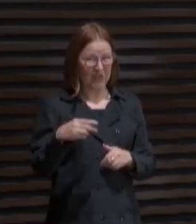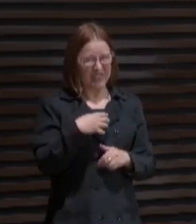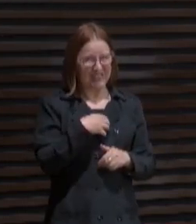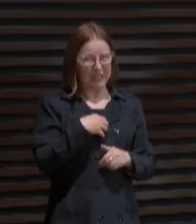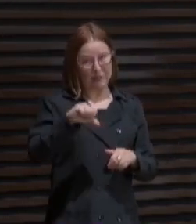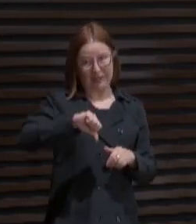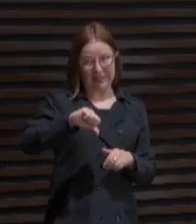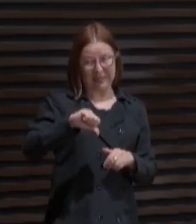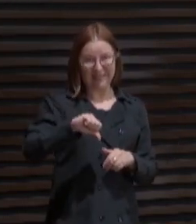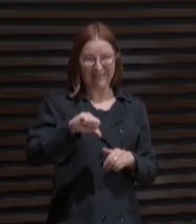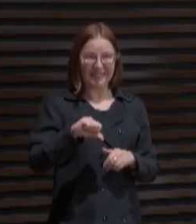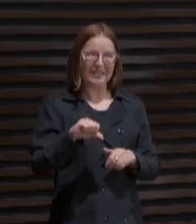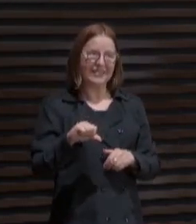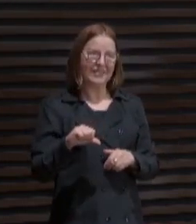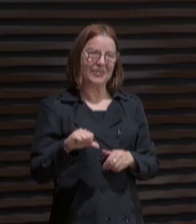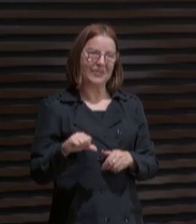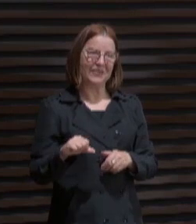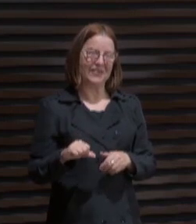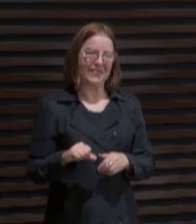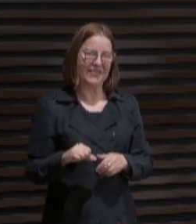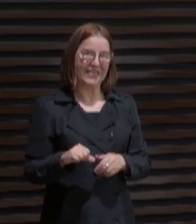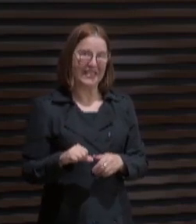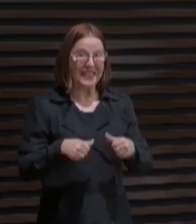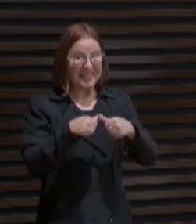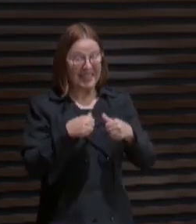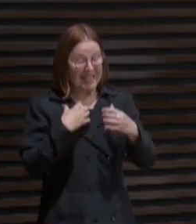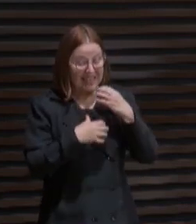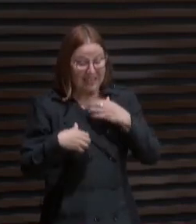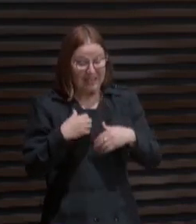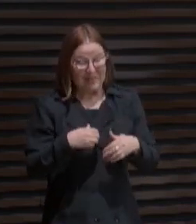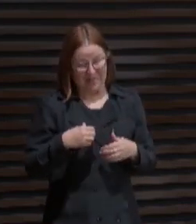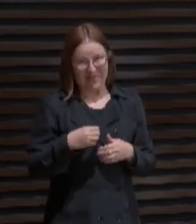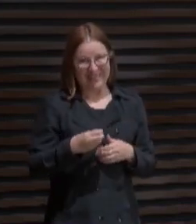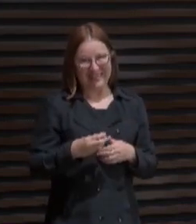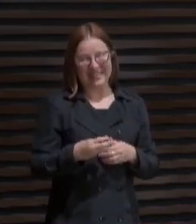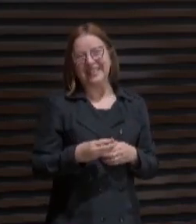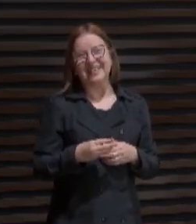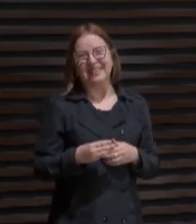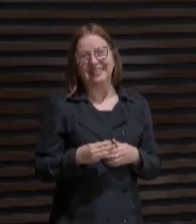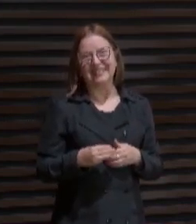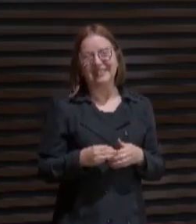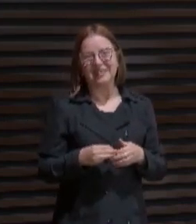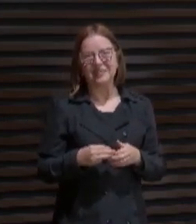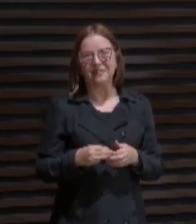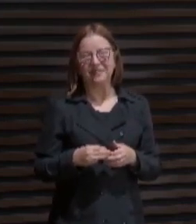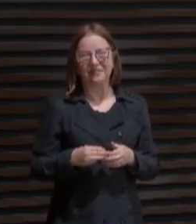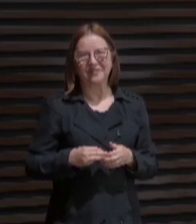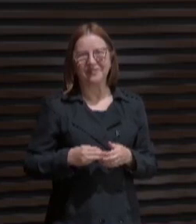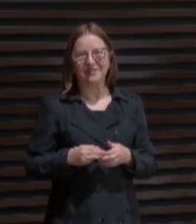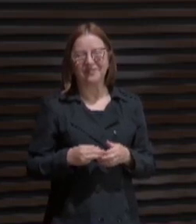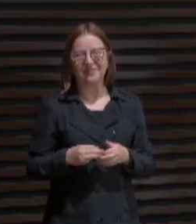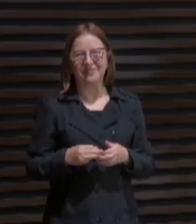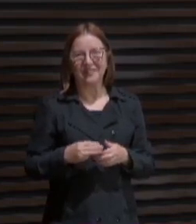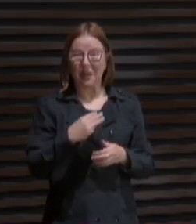forma que essa angústia da Marta é possível fazer-nos